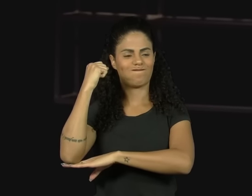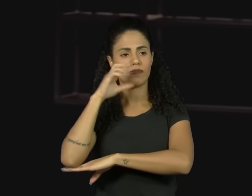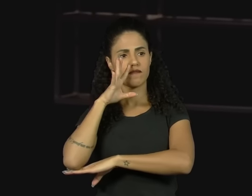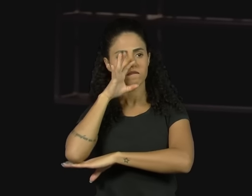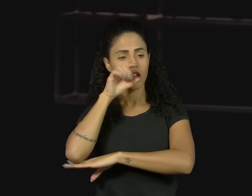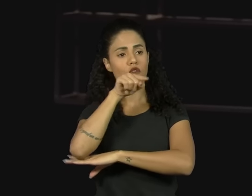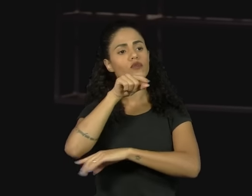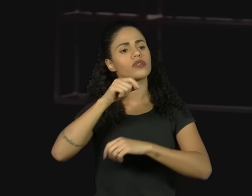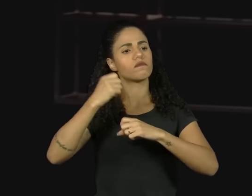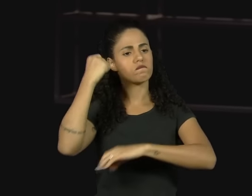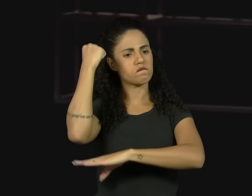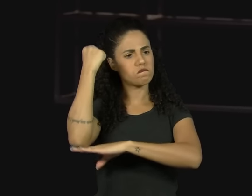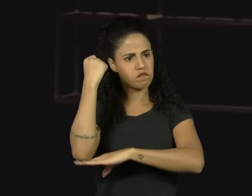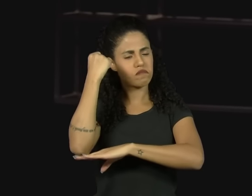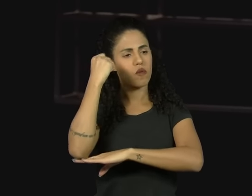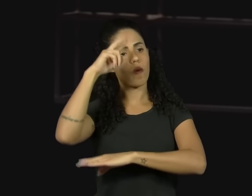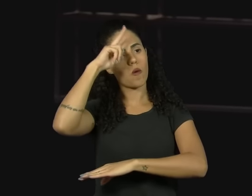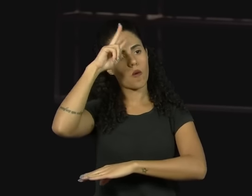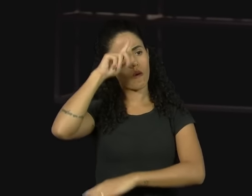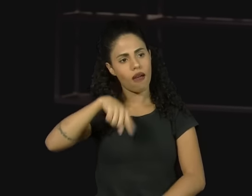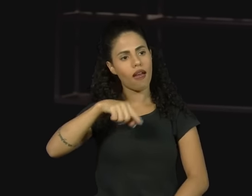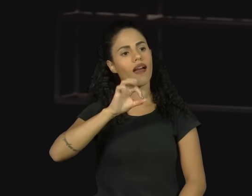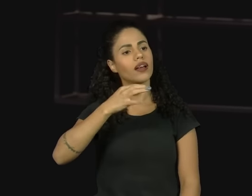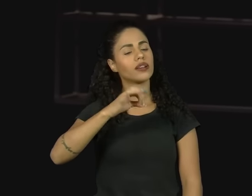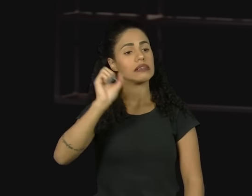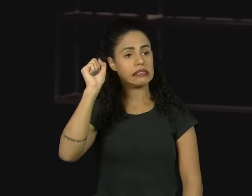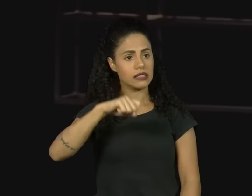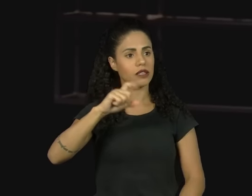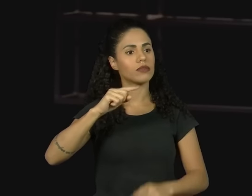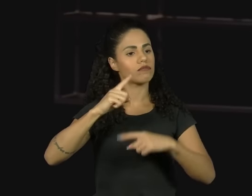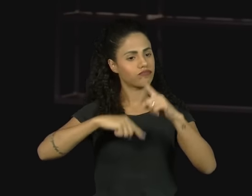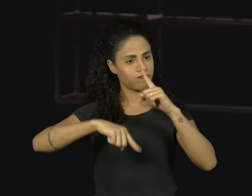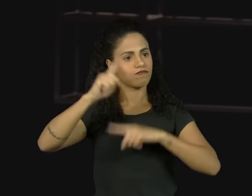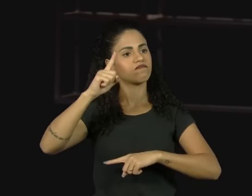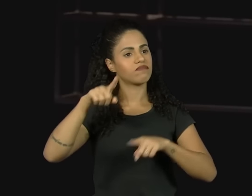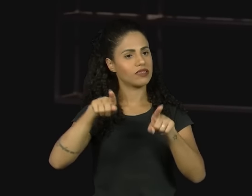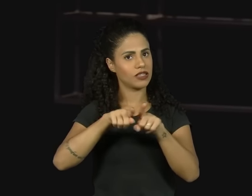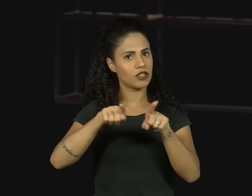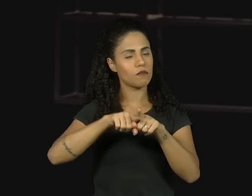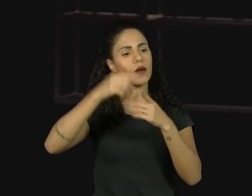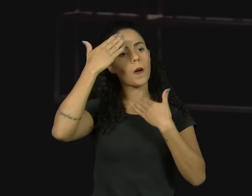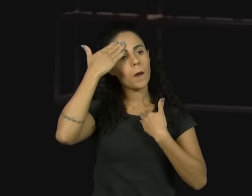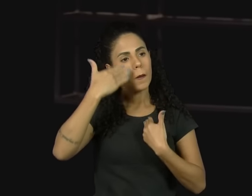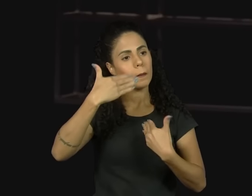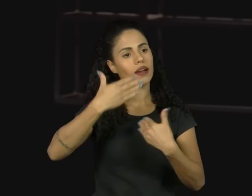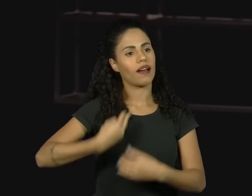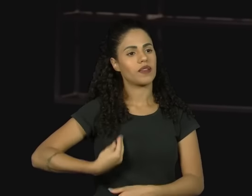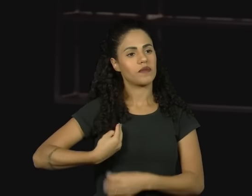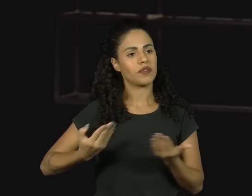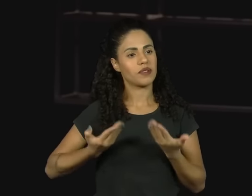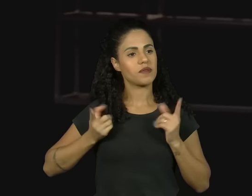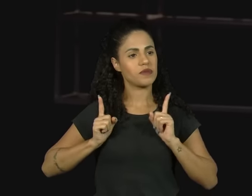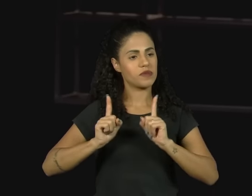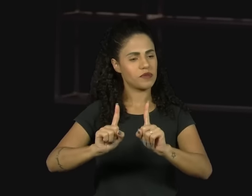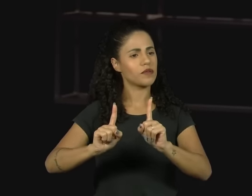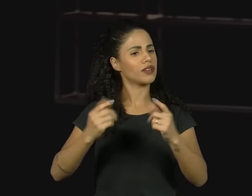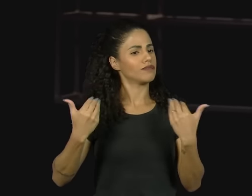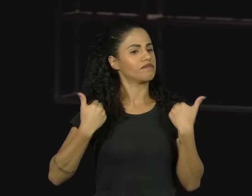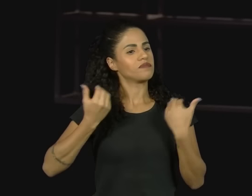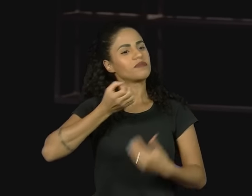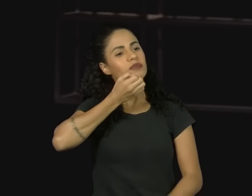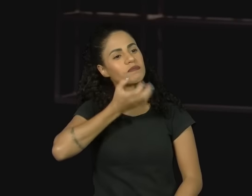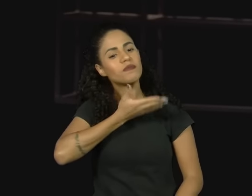verdade, a sua história é uma história de resistência, sim, mas de muito sucesso. Obrigada pela sua presença aqui, foi uma alegria